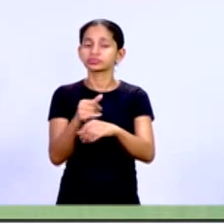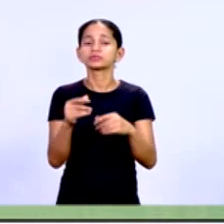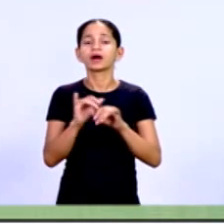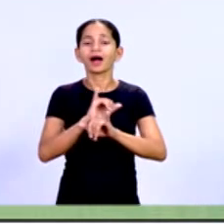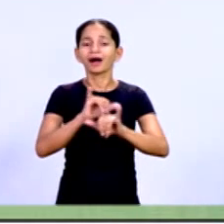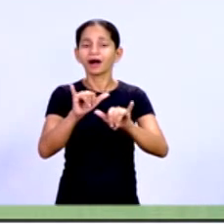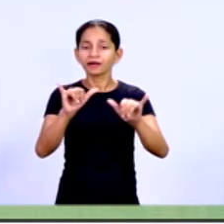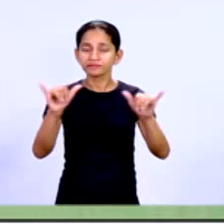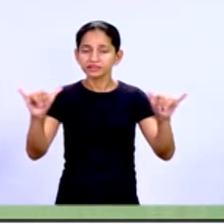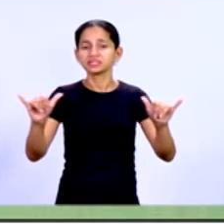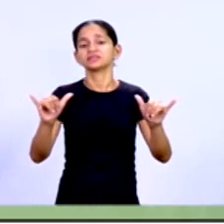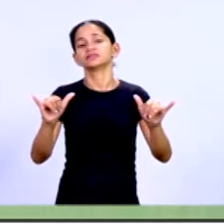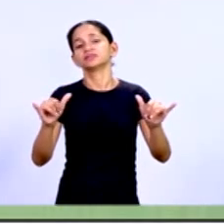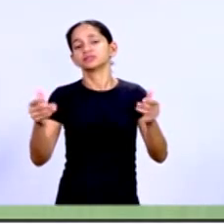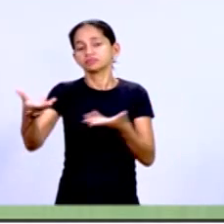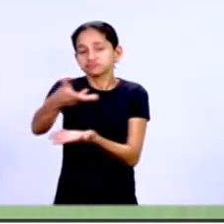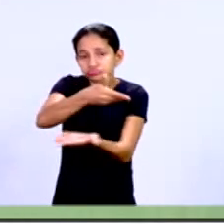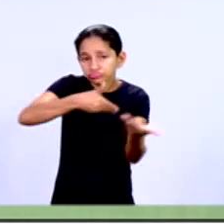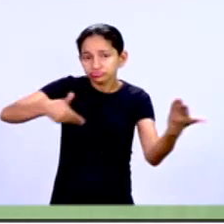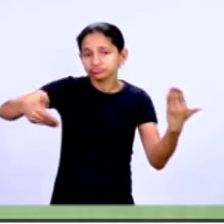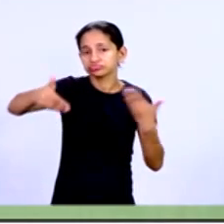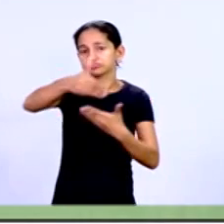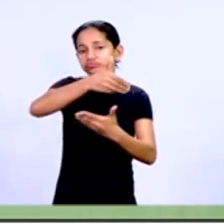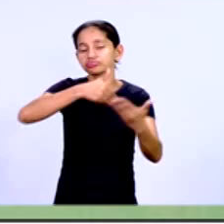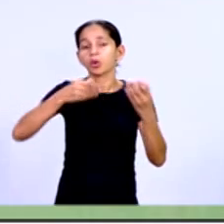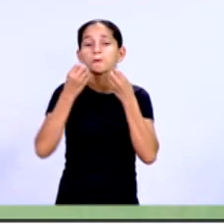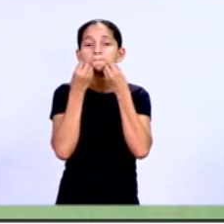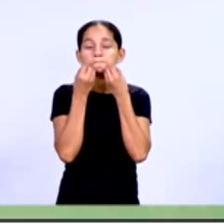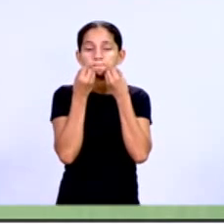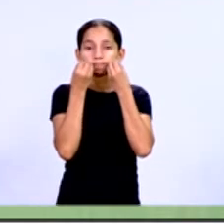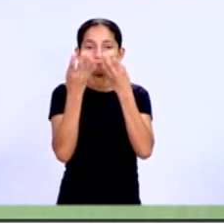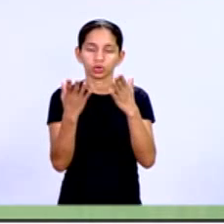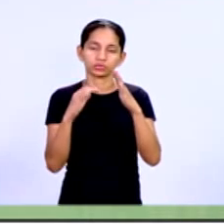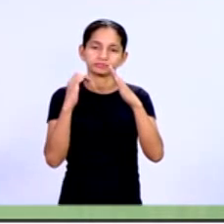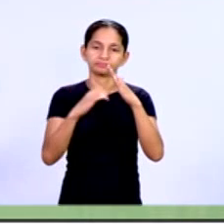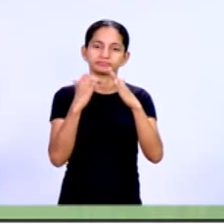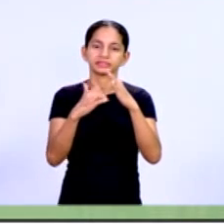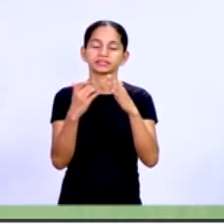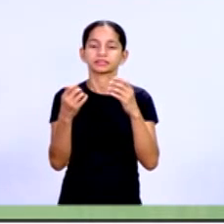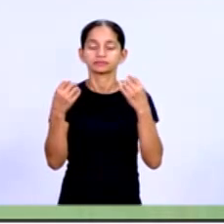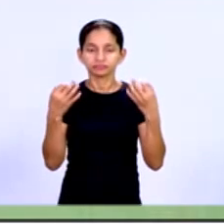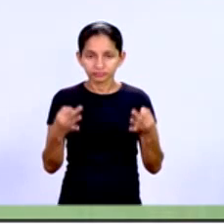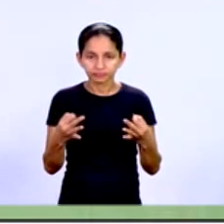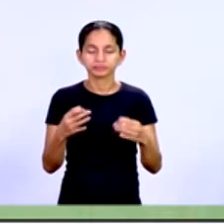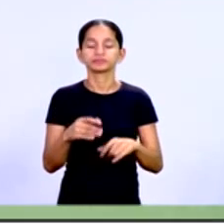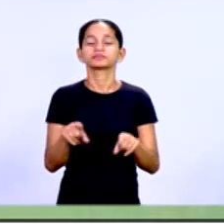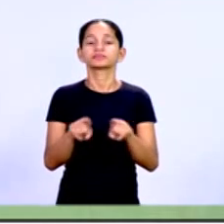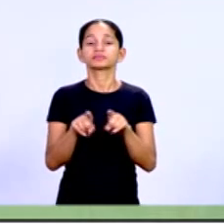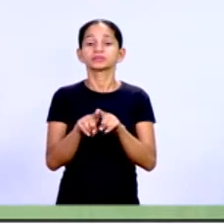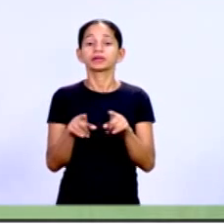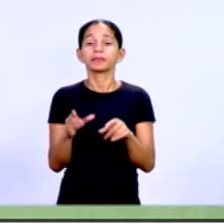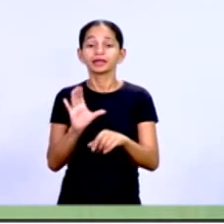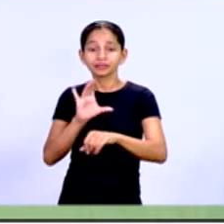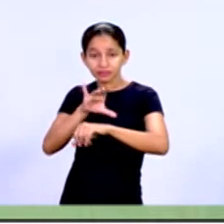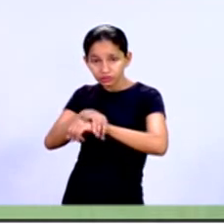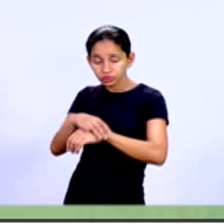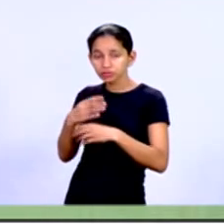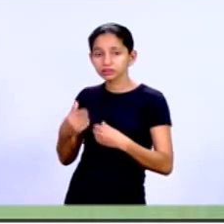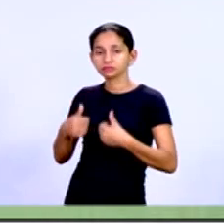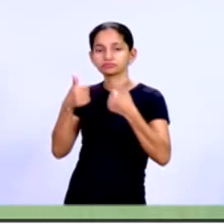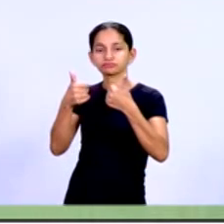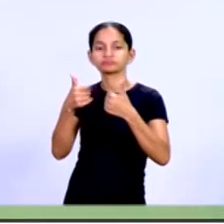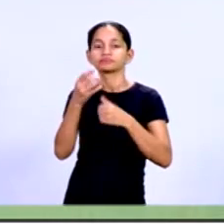mobiliários negociados sobre as companhias que os tenham emitido, assegurar a observância de práticas